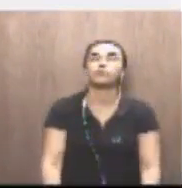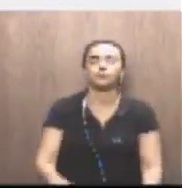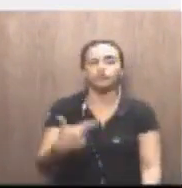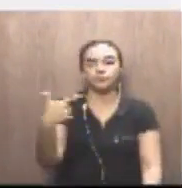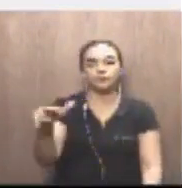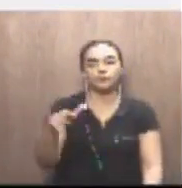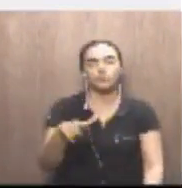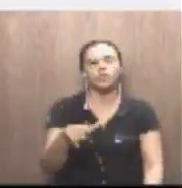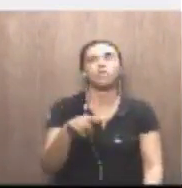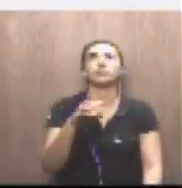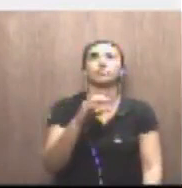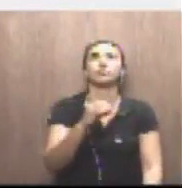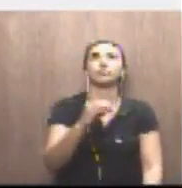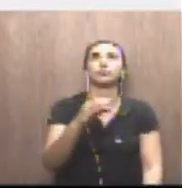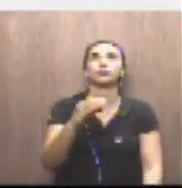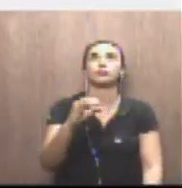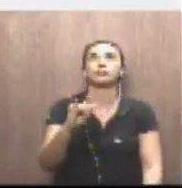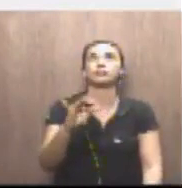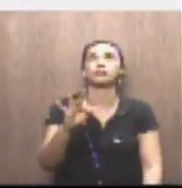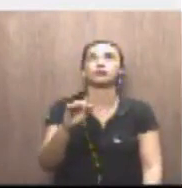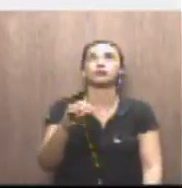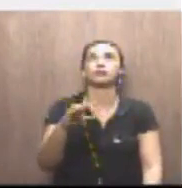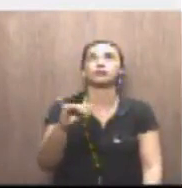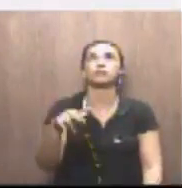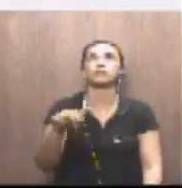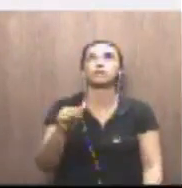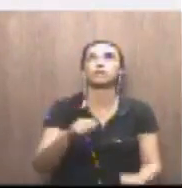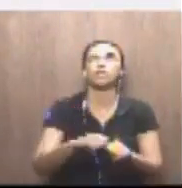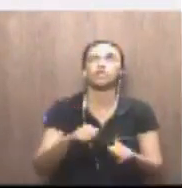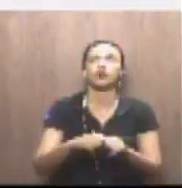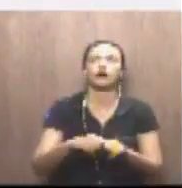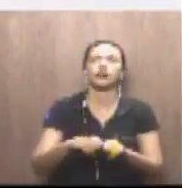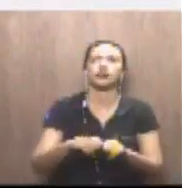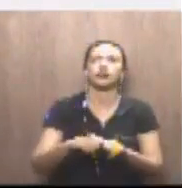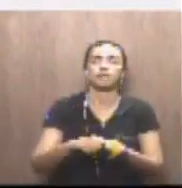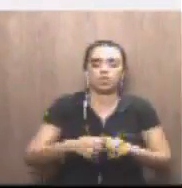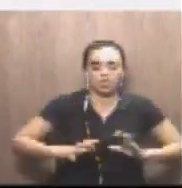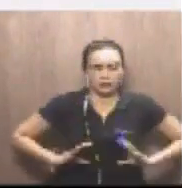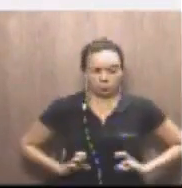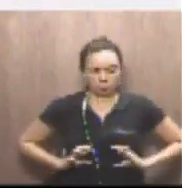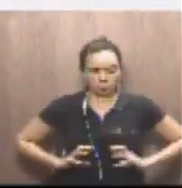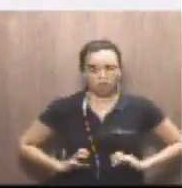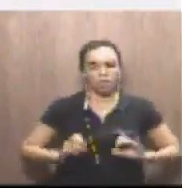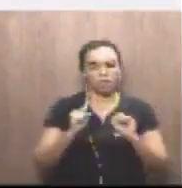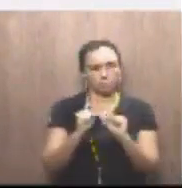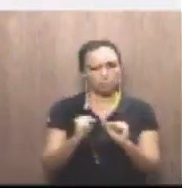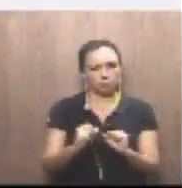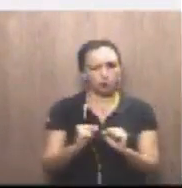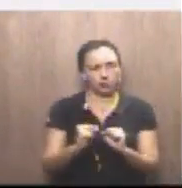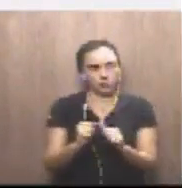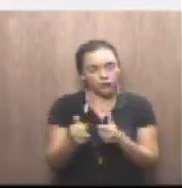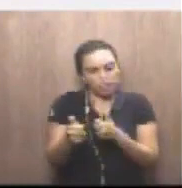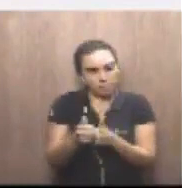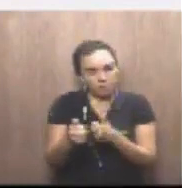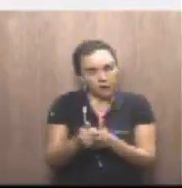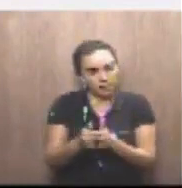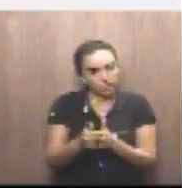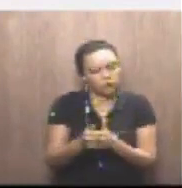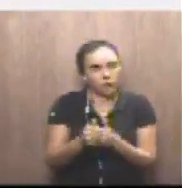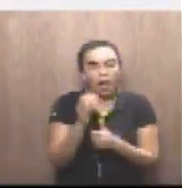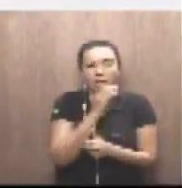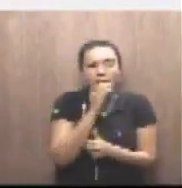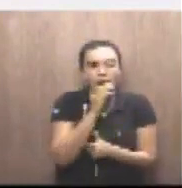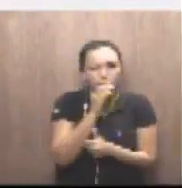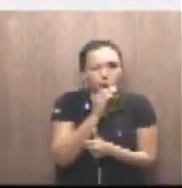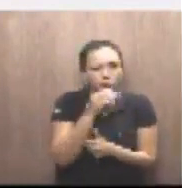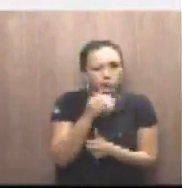Outro efeito da ocitocina sintética é que as contrações produzidas por ela podem acontecer muito próximas uma das outras,